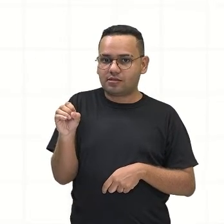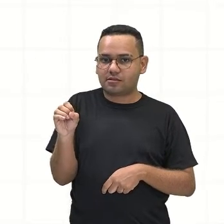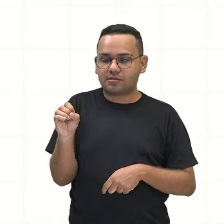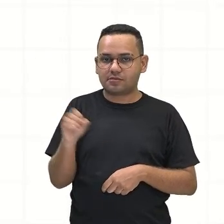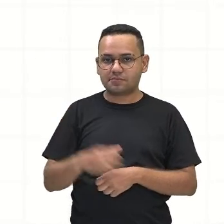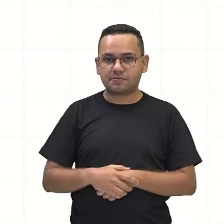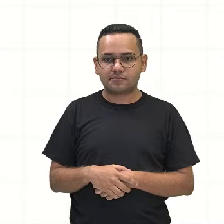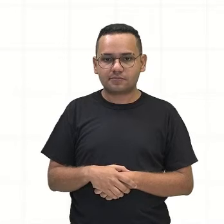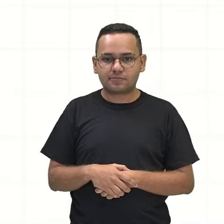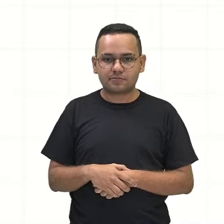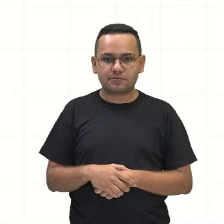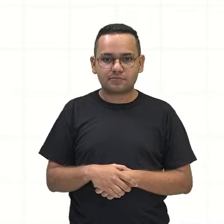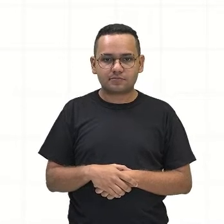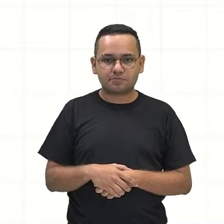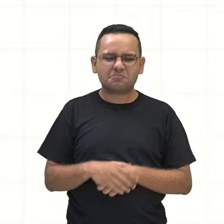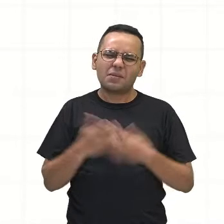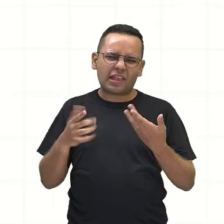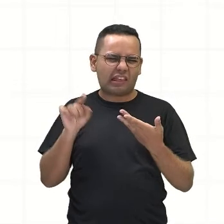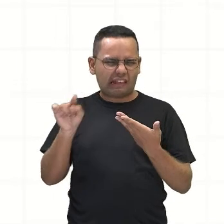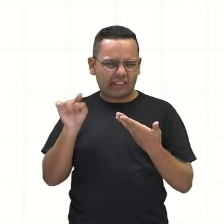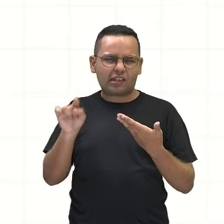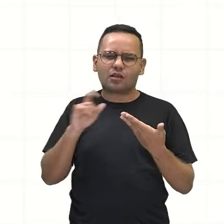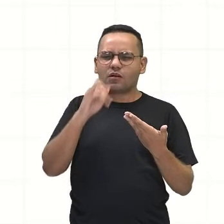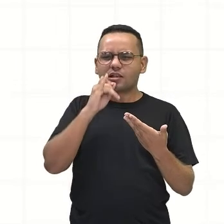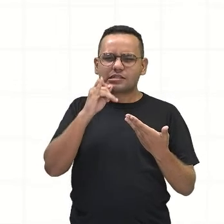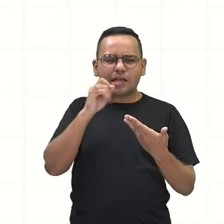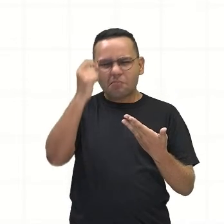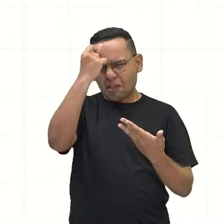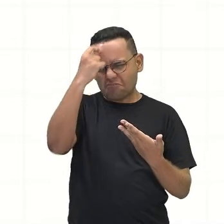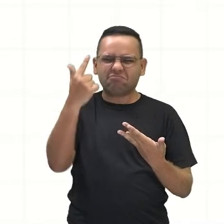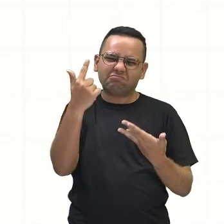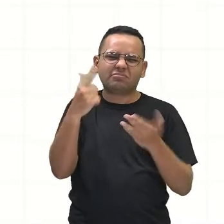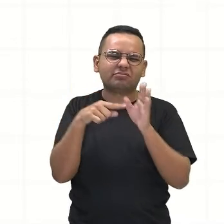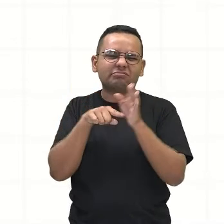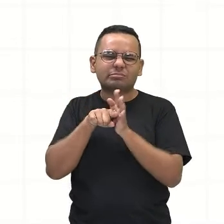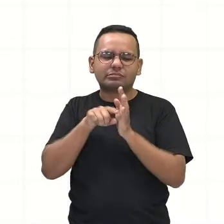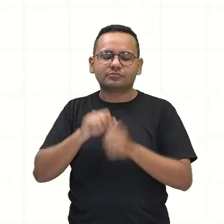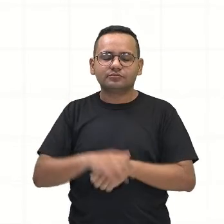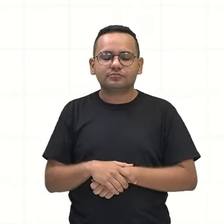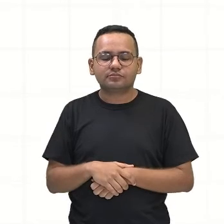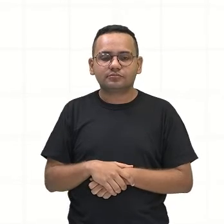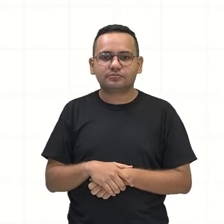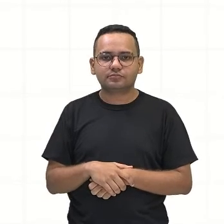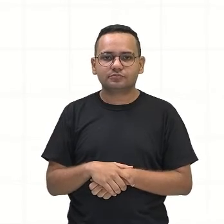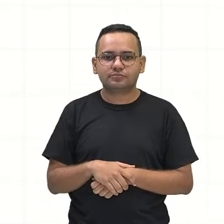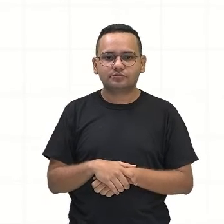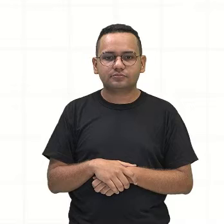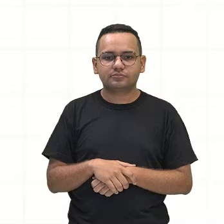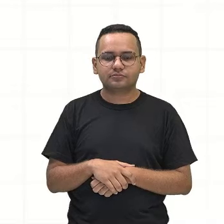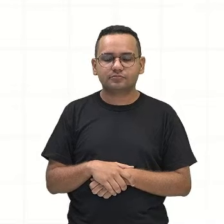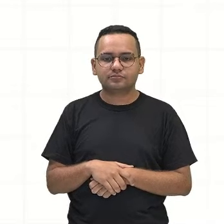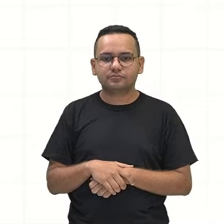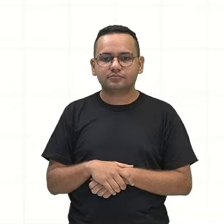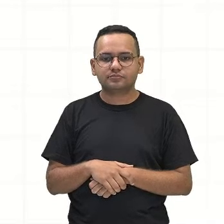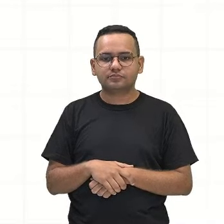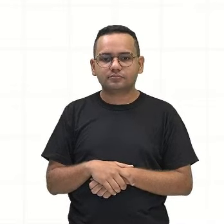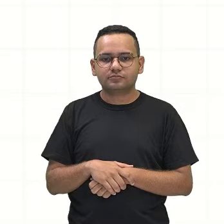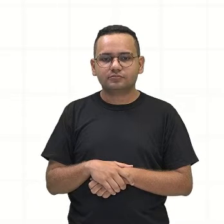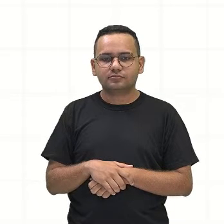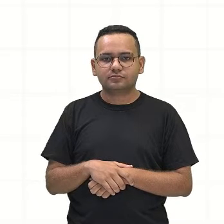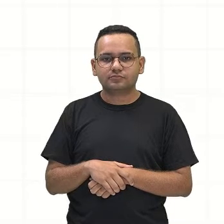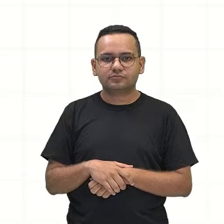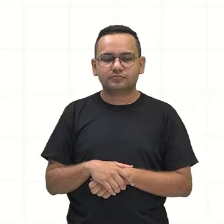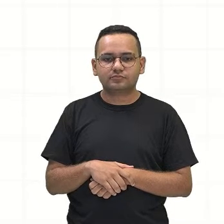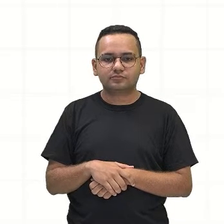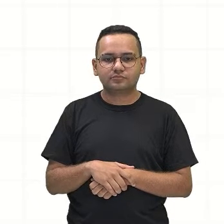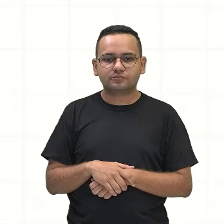acontecer, aqui foi porque foi, né, no caso, é fictício, ou a gente já coloca 100, vou entrevistar 100 pessoas, vai ter